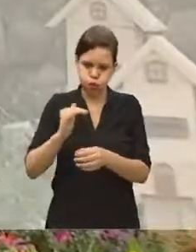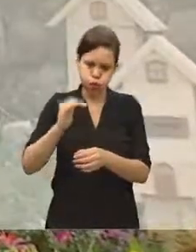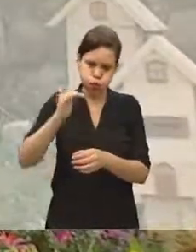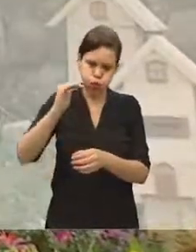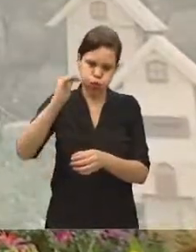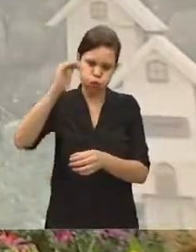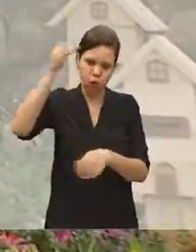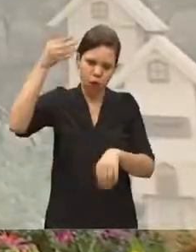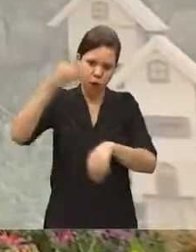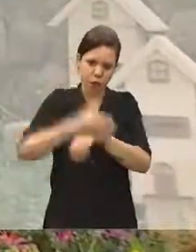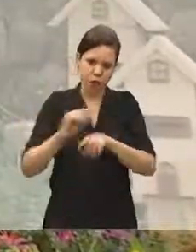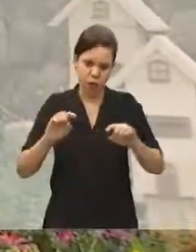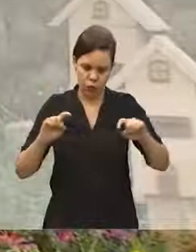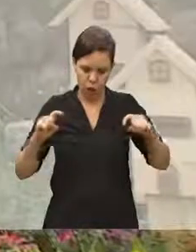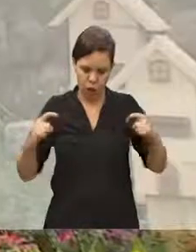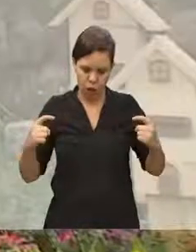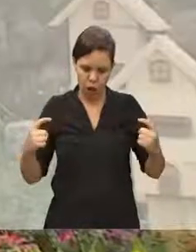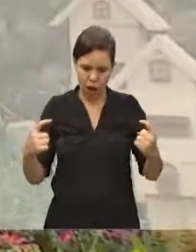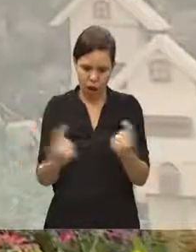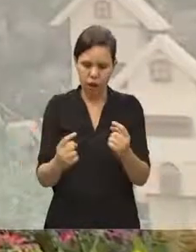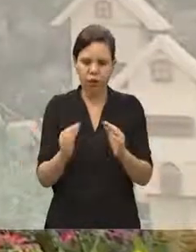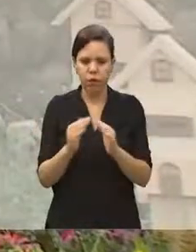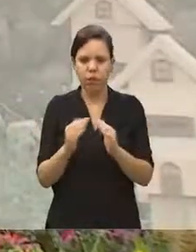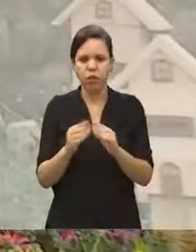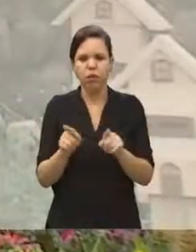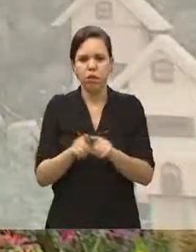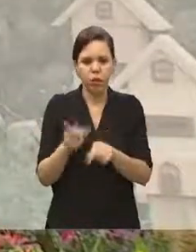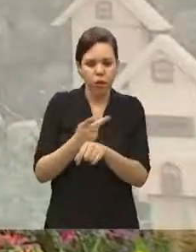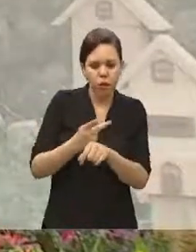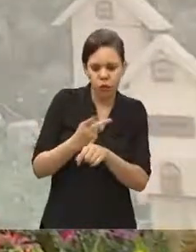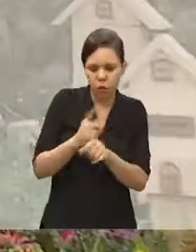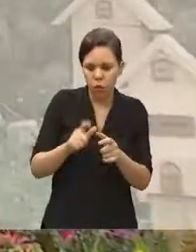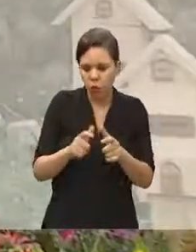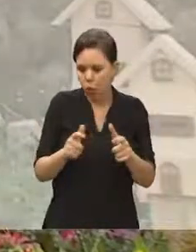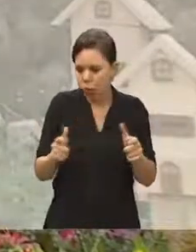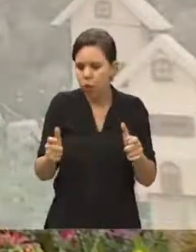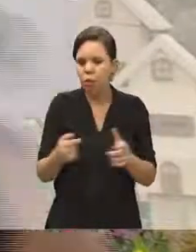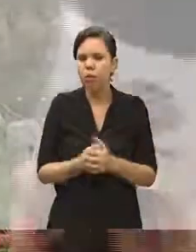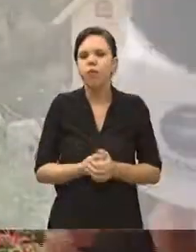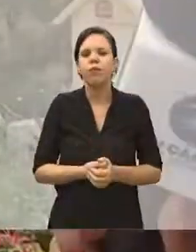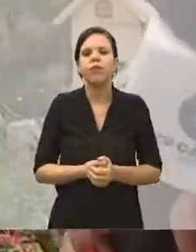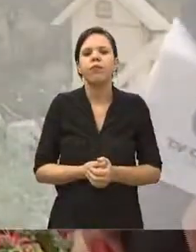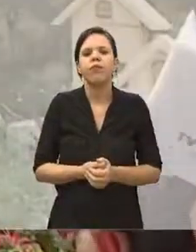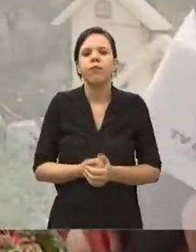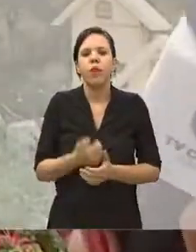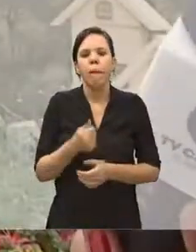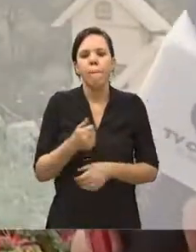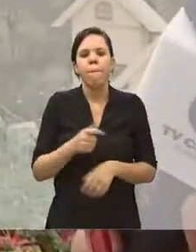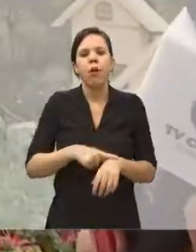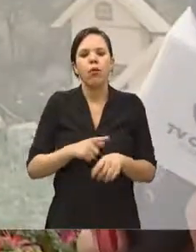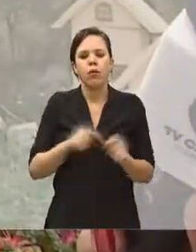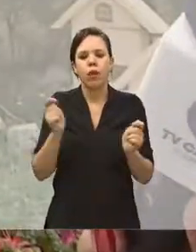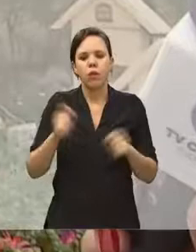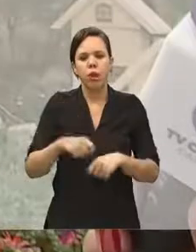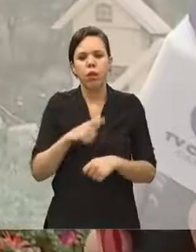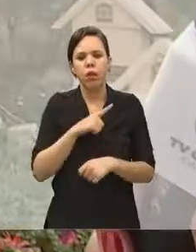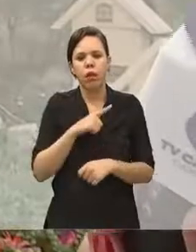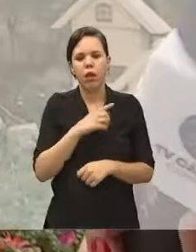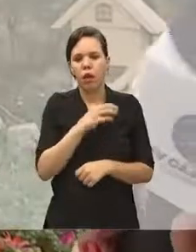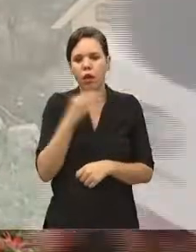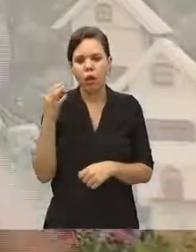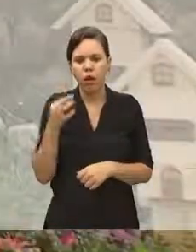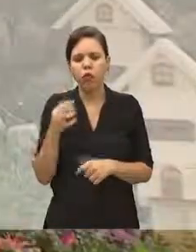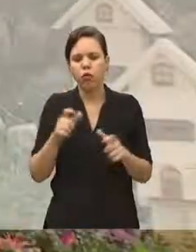umas entradinhas laterais que ela vai procurando espaço, né? E vai crescendo. Em pouco tempo dá para ter uma